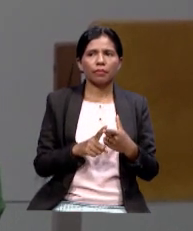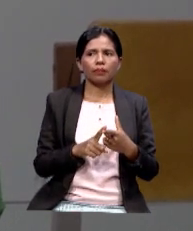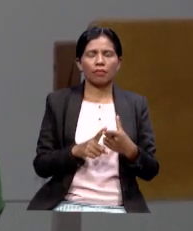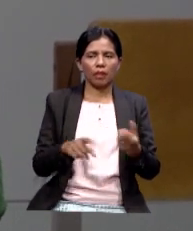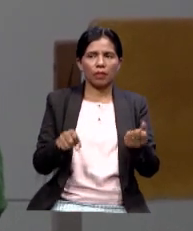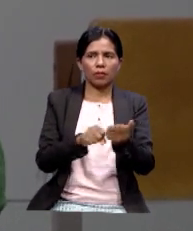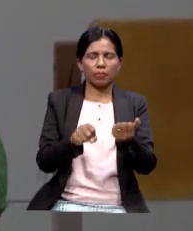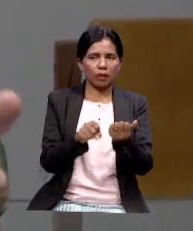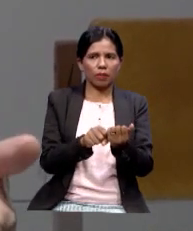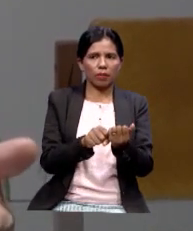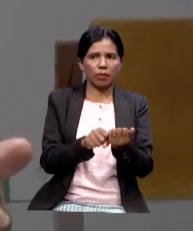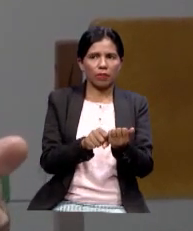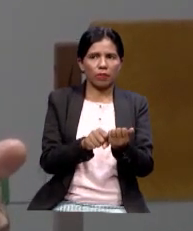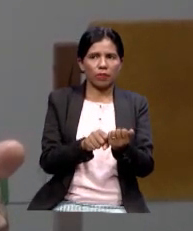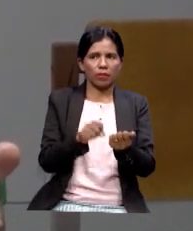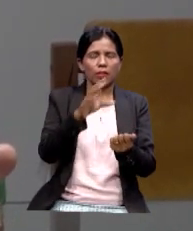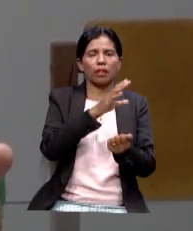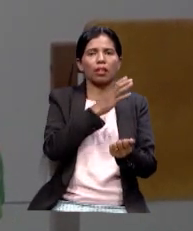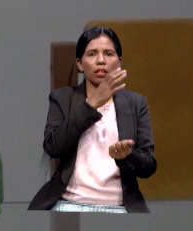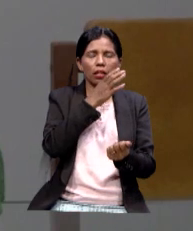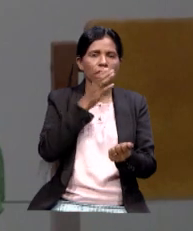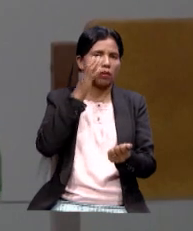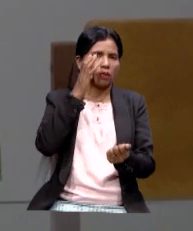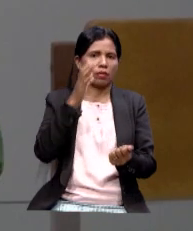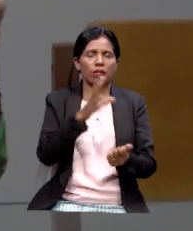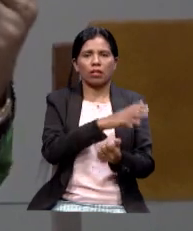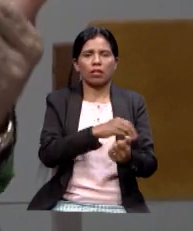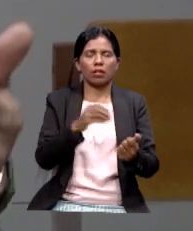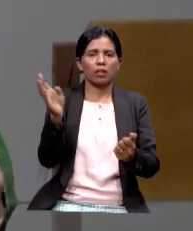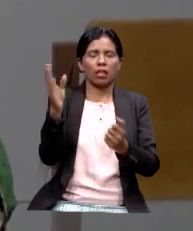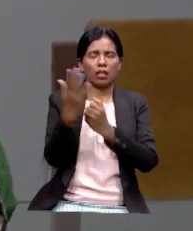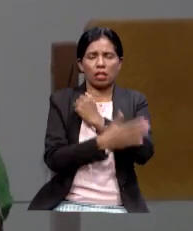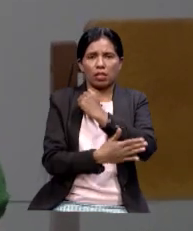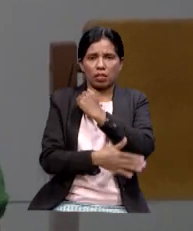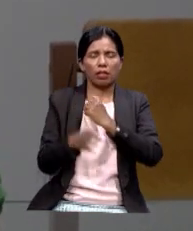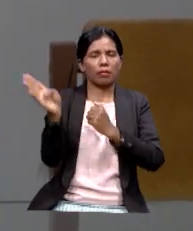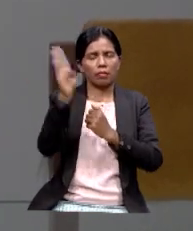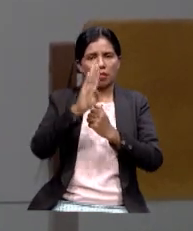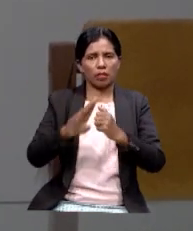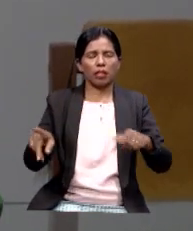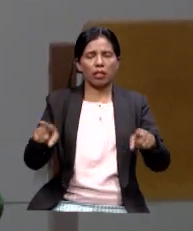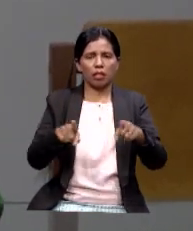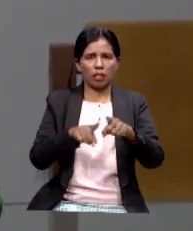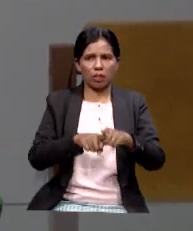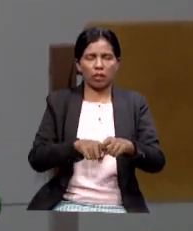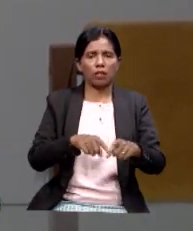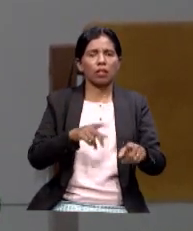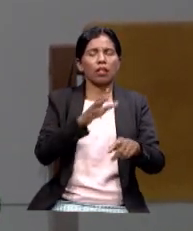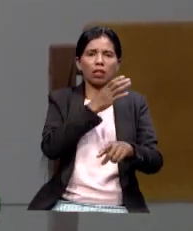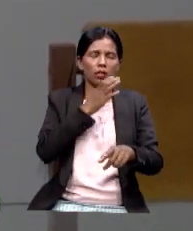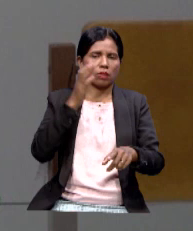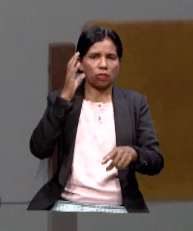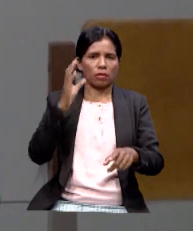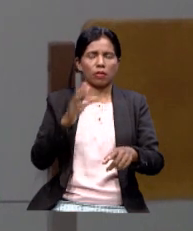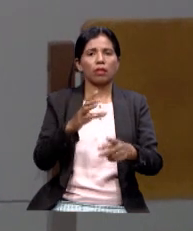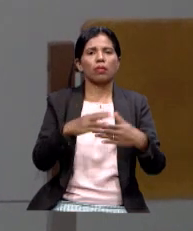apoio para a agricultura, Brasil, nesse produtor mundial e também até número